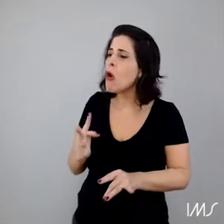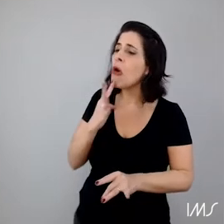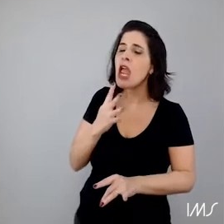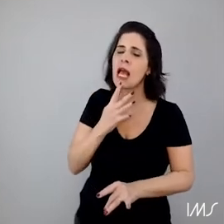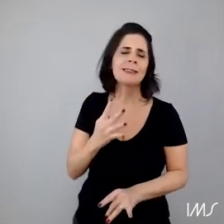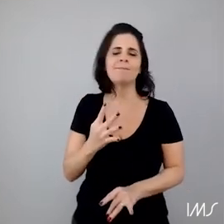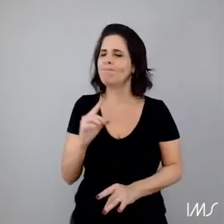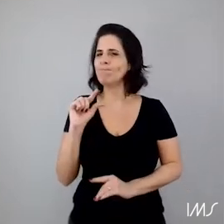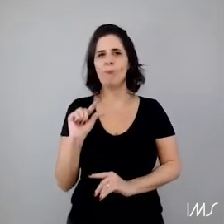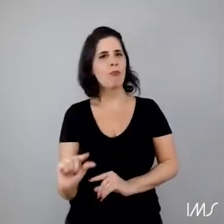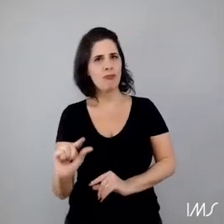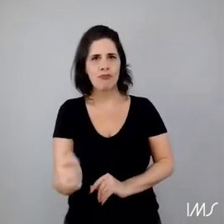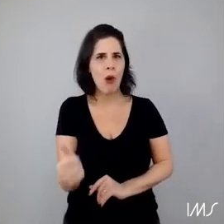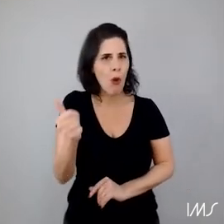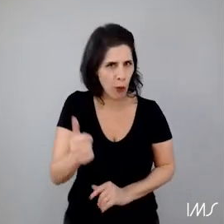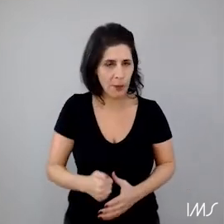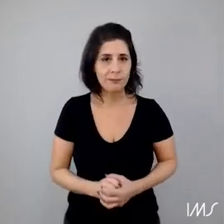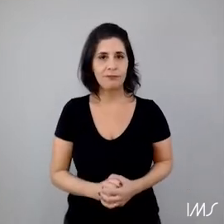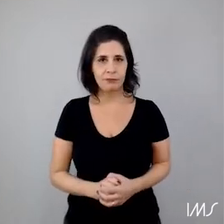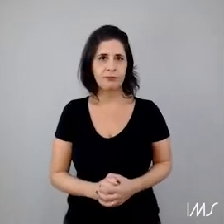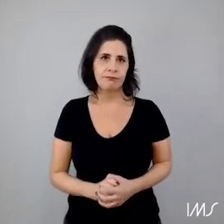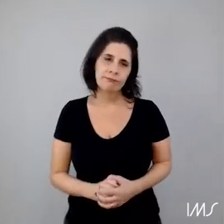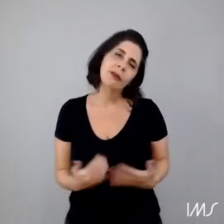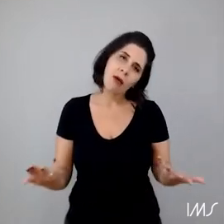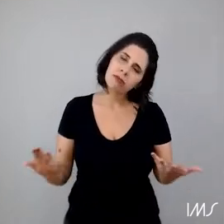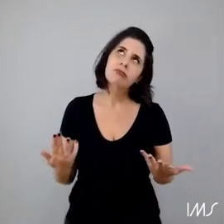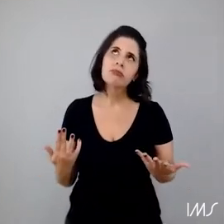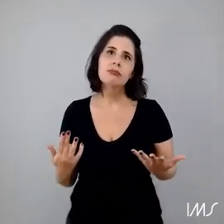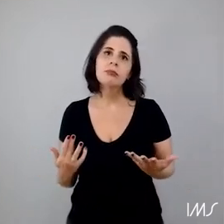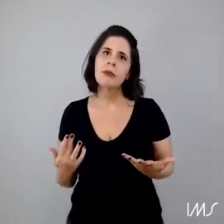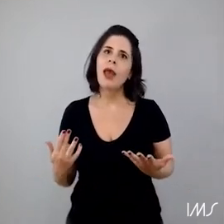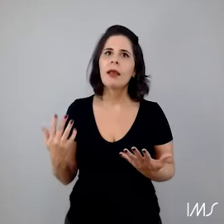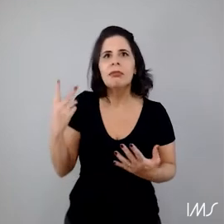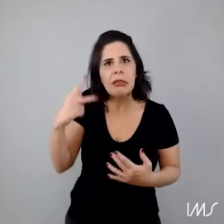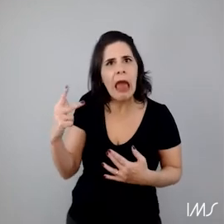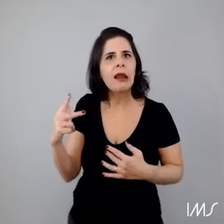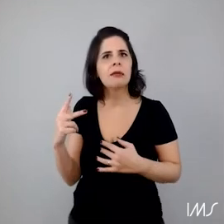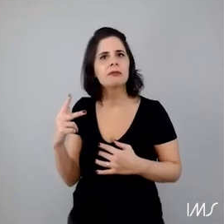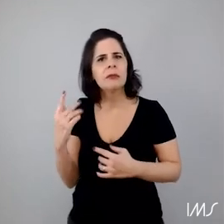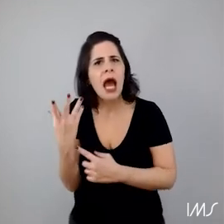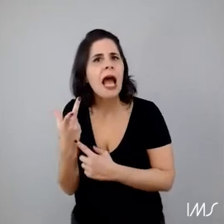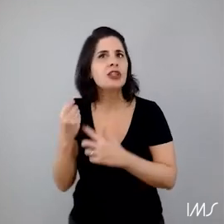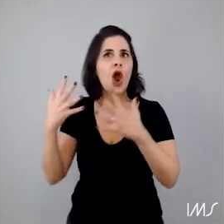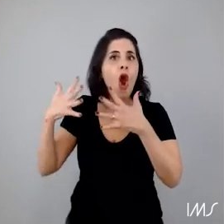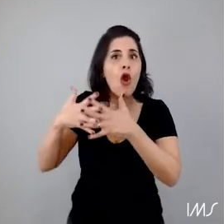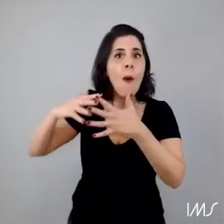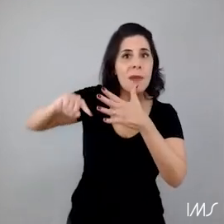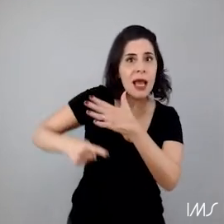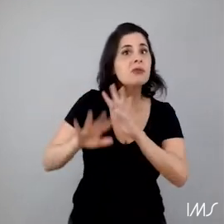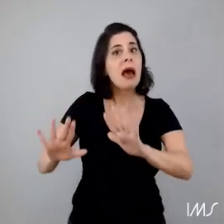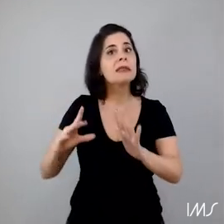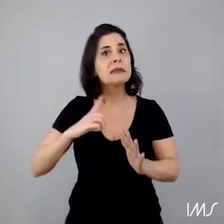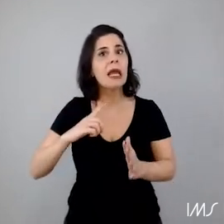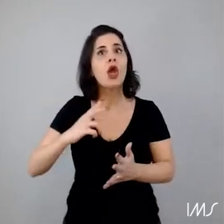muito convulsionados, muito pesados, né? A gente está vivendo um momento complexo, mas também tem evidenciado em diversas áreas